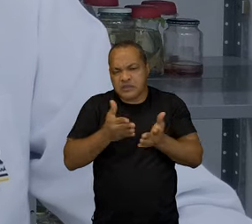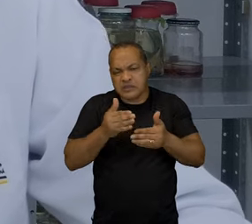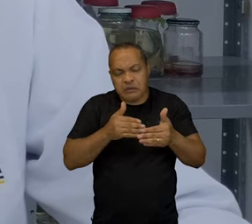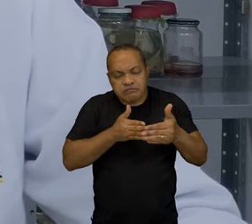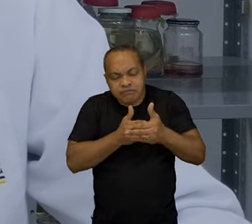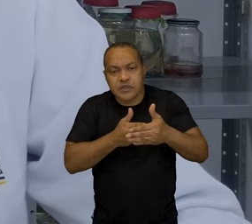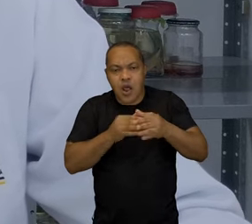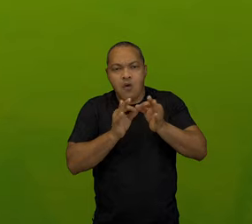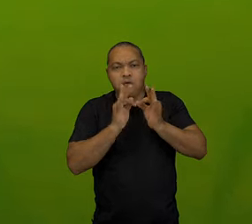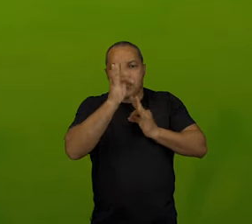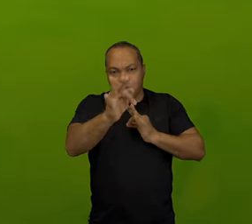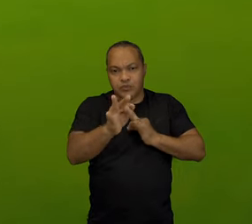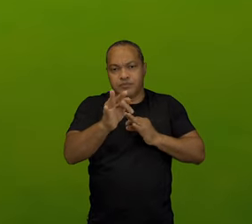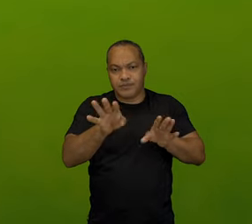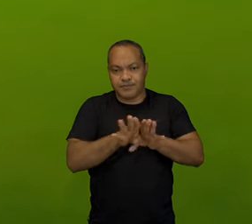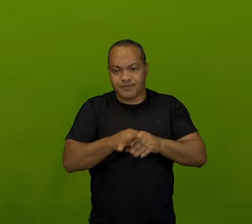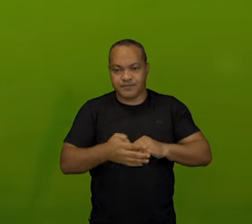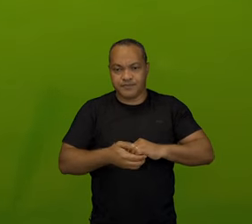a médio e a longo prazo.